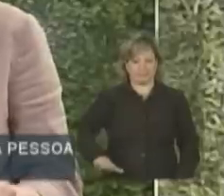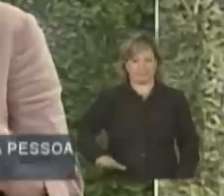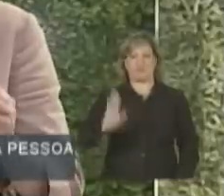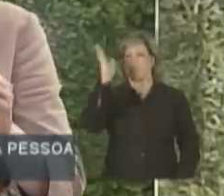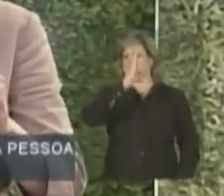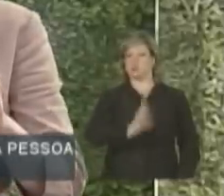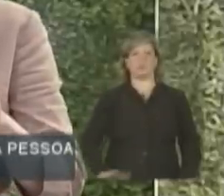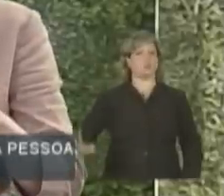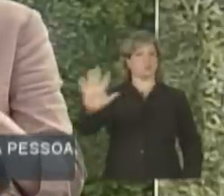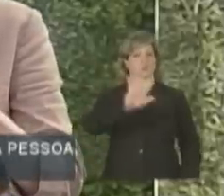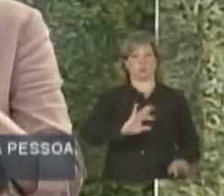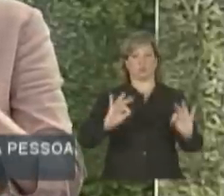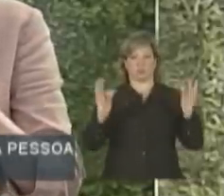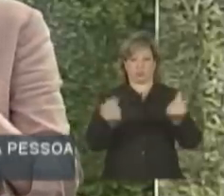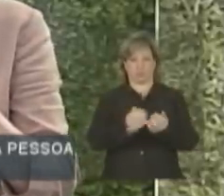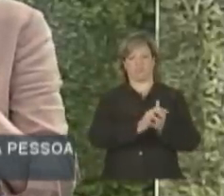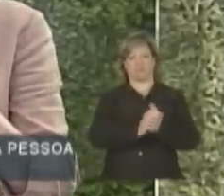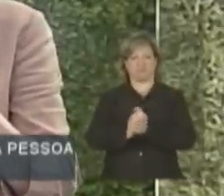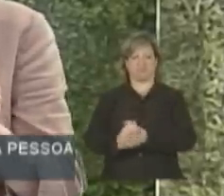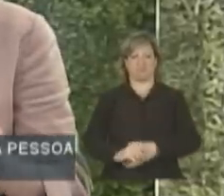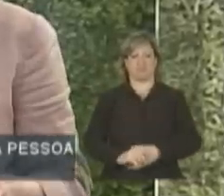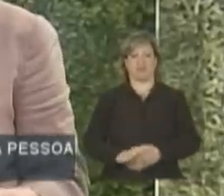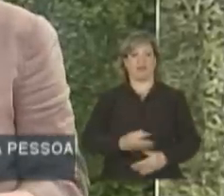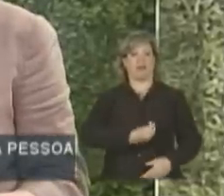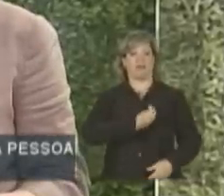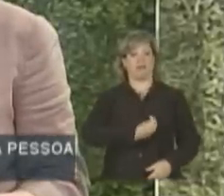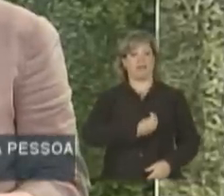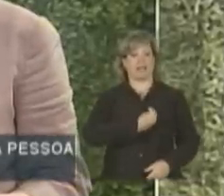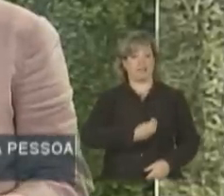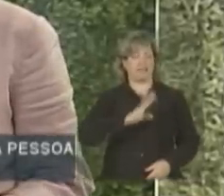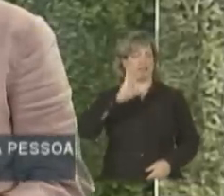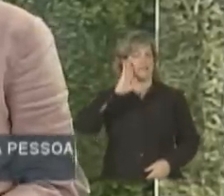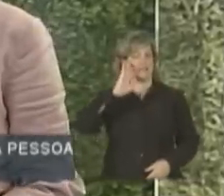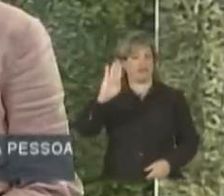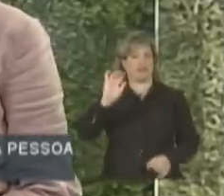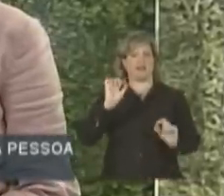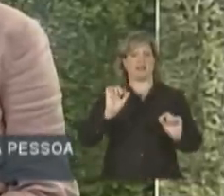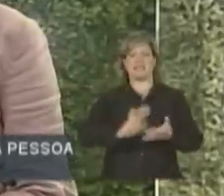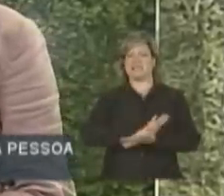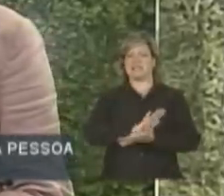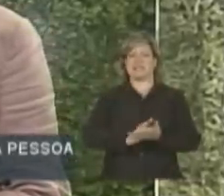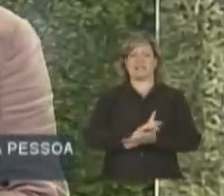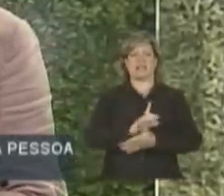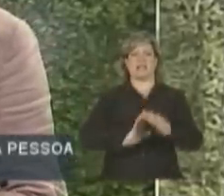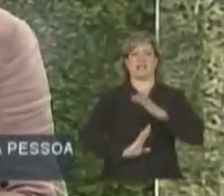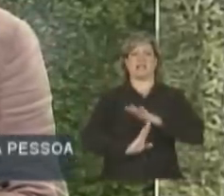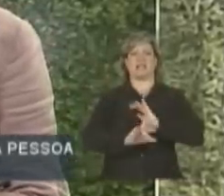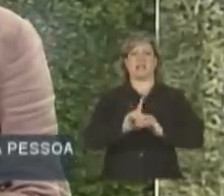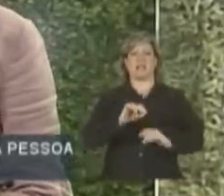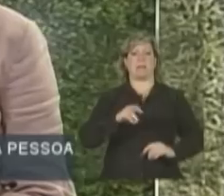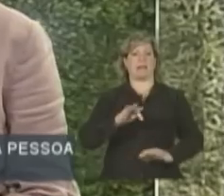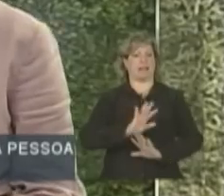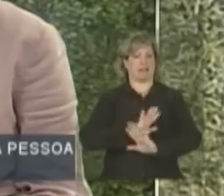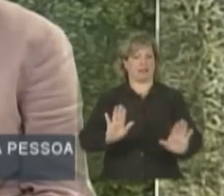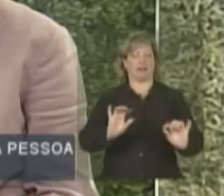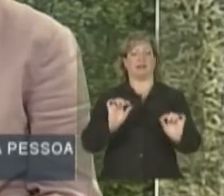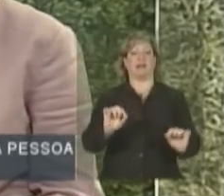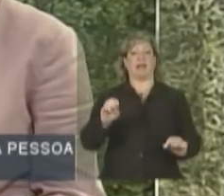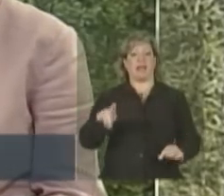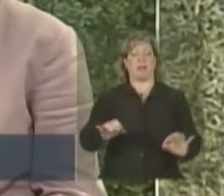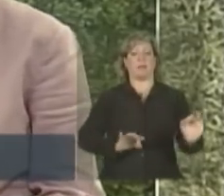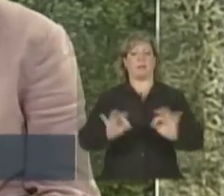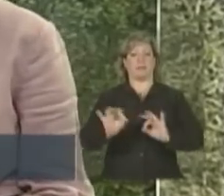Brasil inteiro. Viver Sem Limite é o nome do Plano Nacional dos